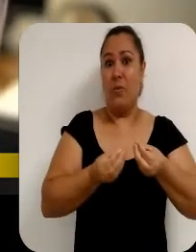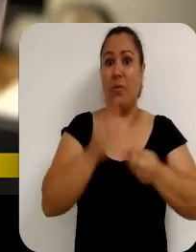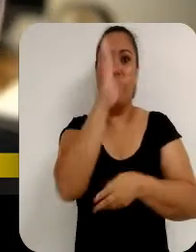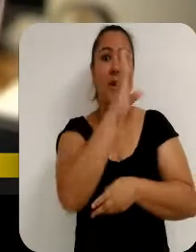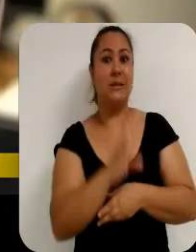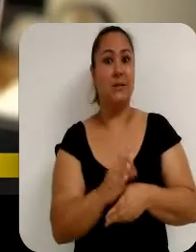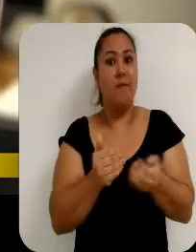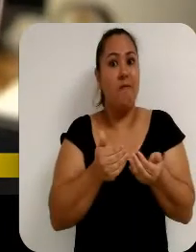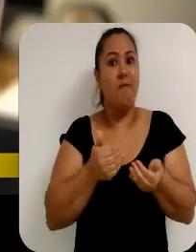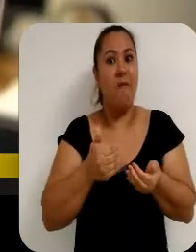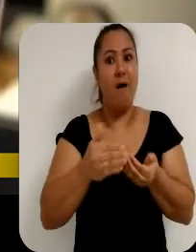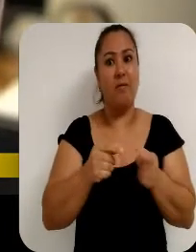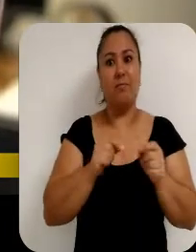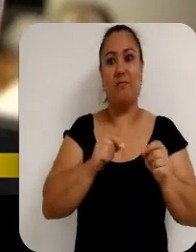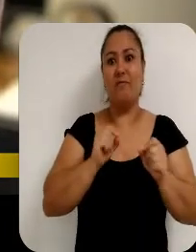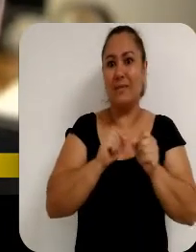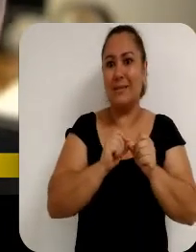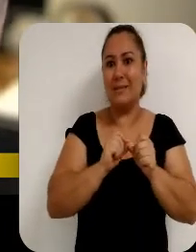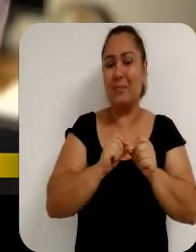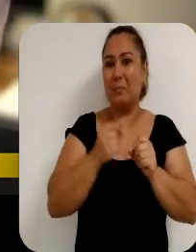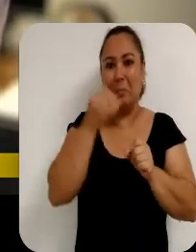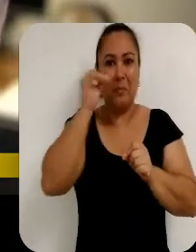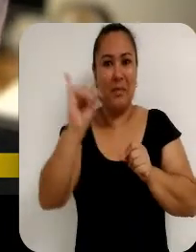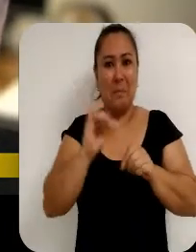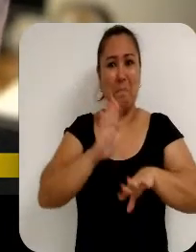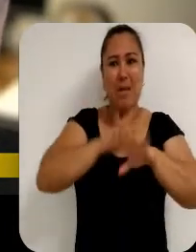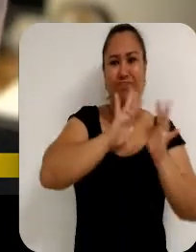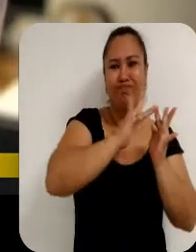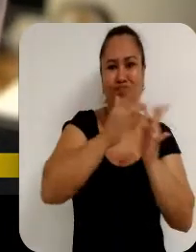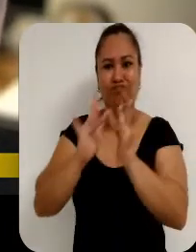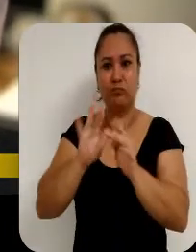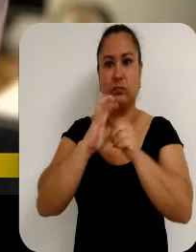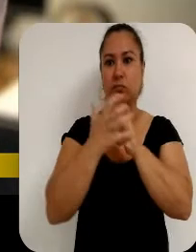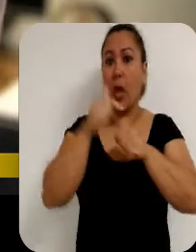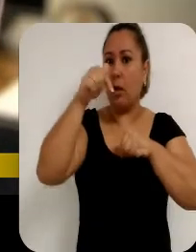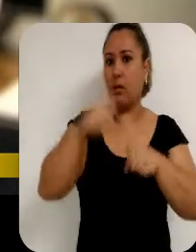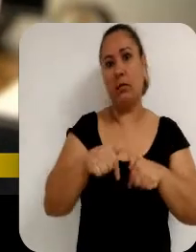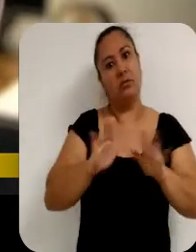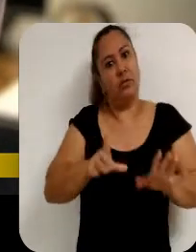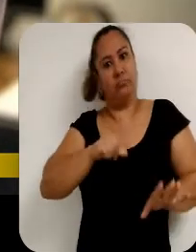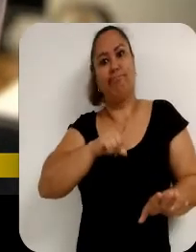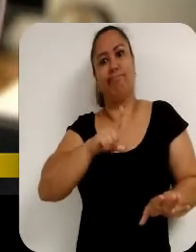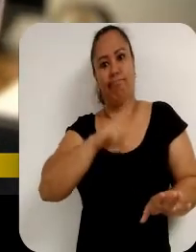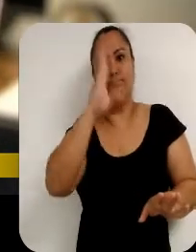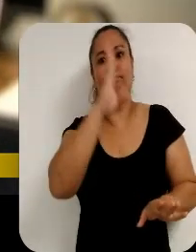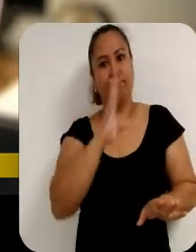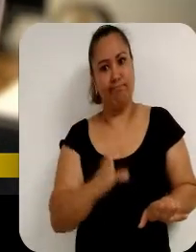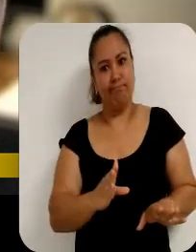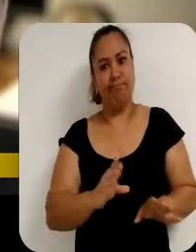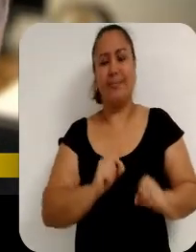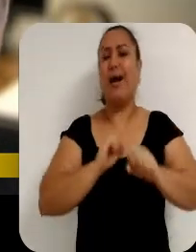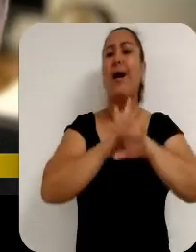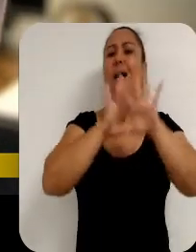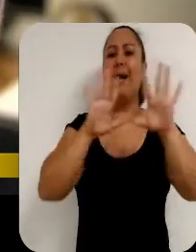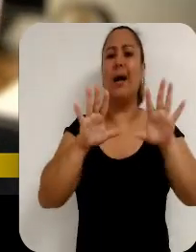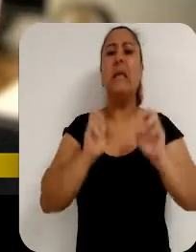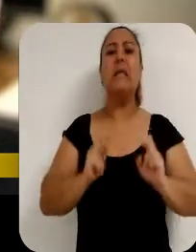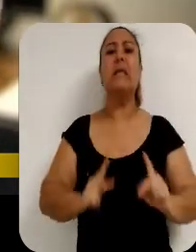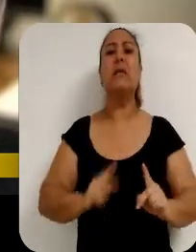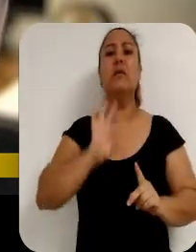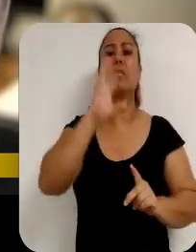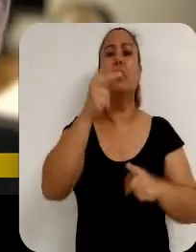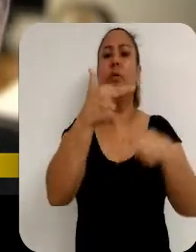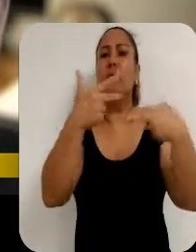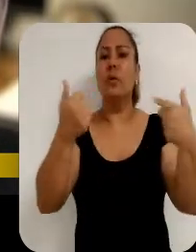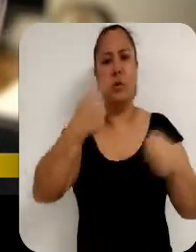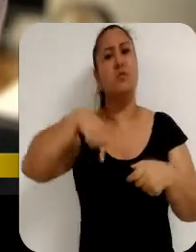aqui. E por que fica claro que quem está tomando decisões sabe desse estudo e